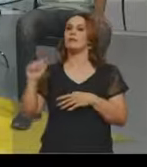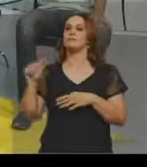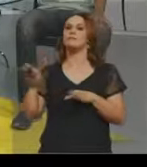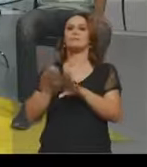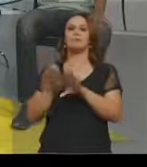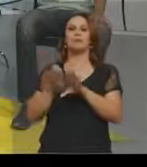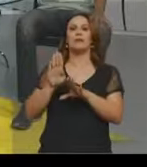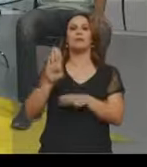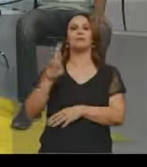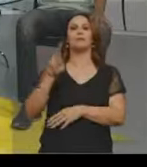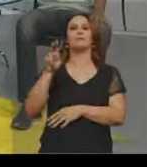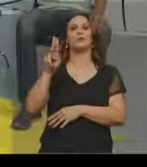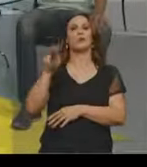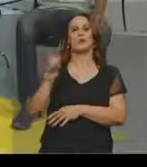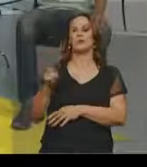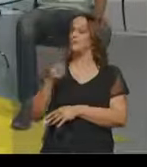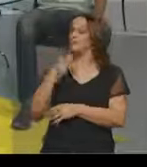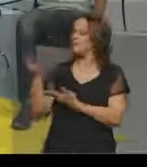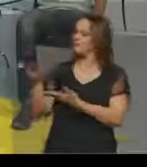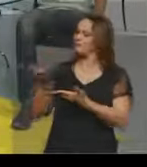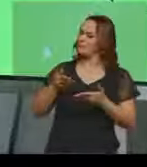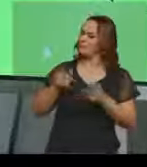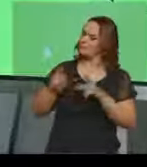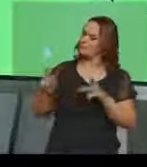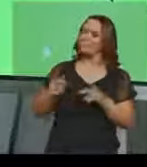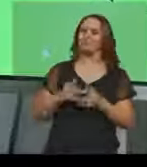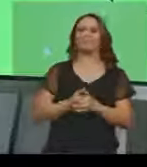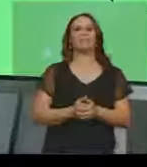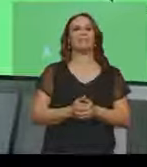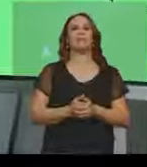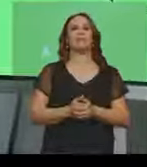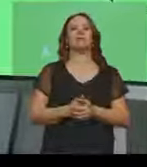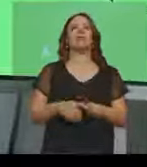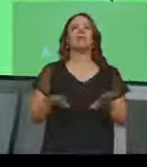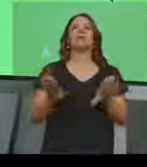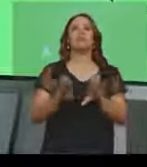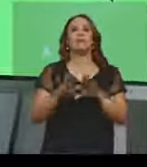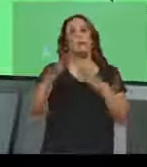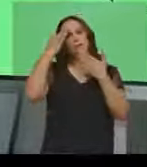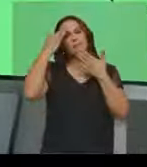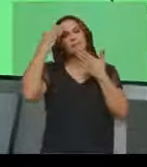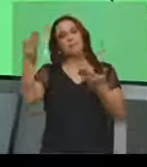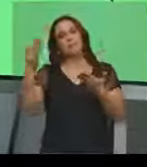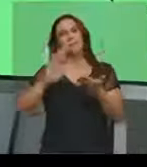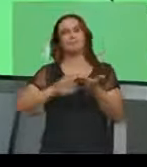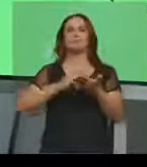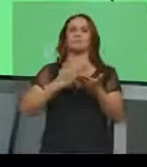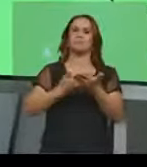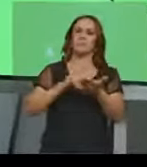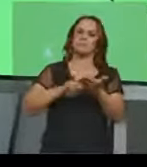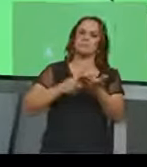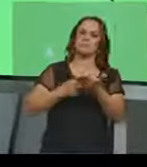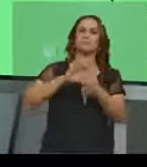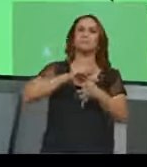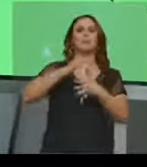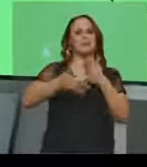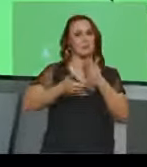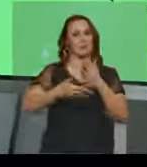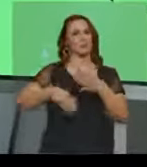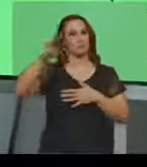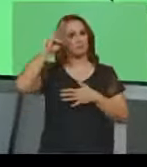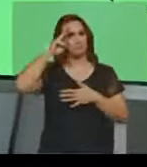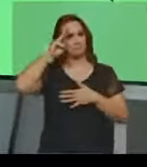Galvão. Sejam bem-vindos, professores! Eu gostaria também de agradecer a presença dos intérpretes de Libra, da Márcia Moura, que está nesse bloco